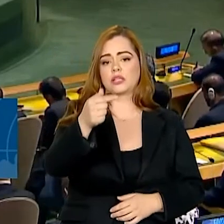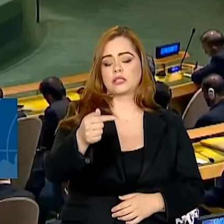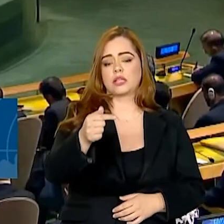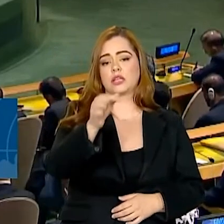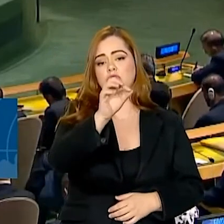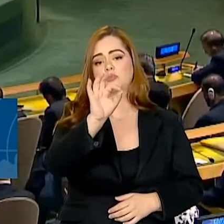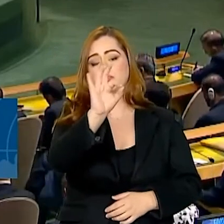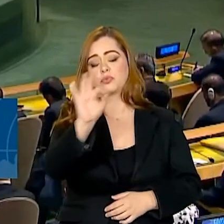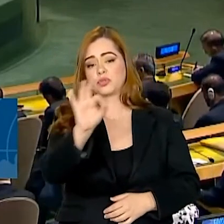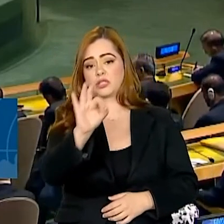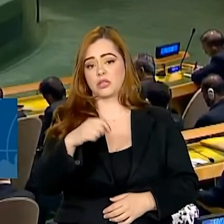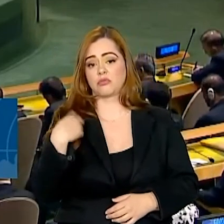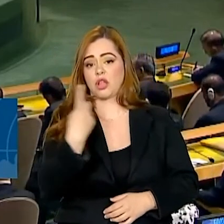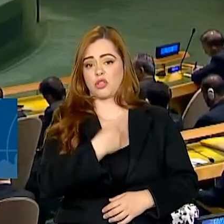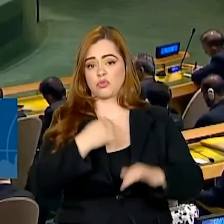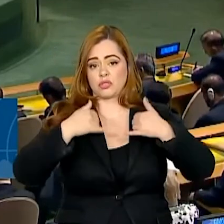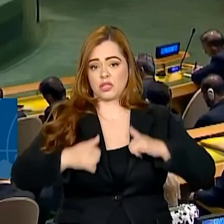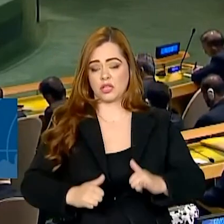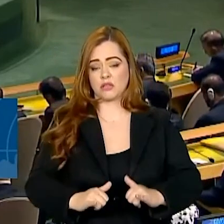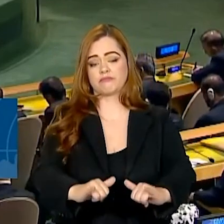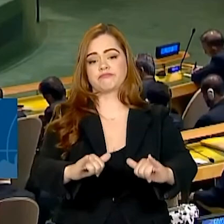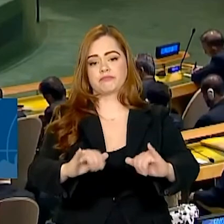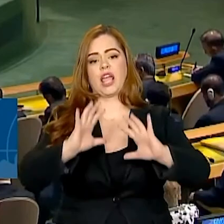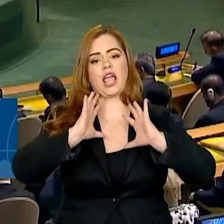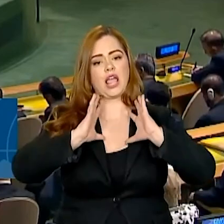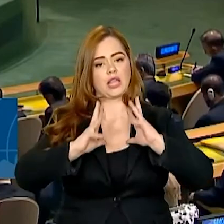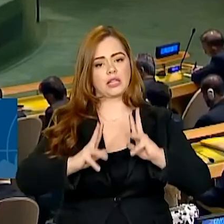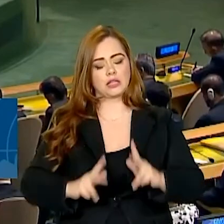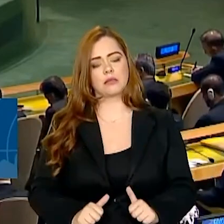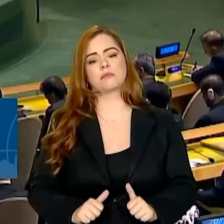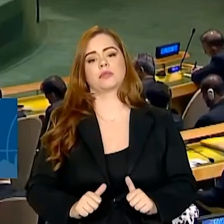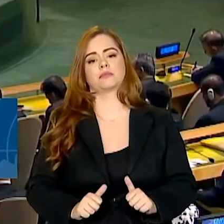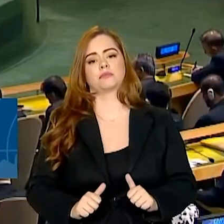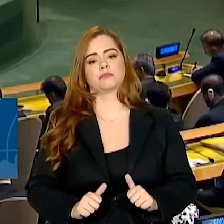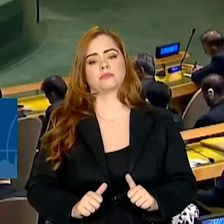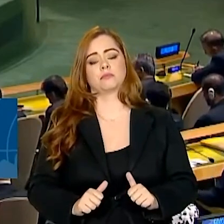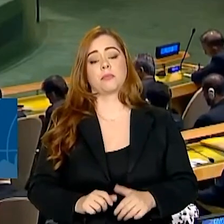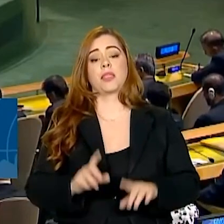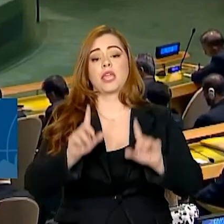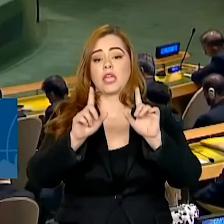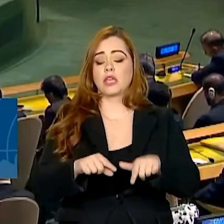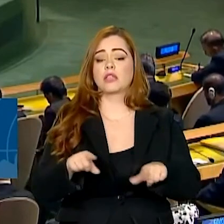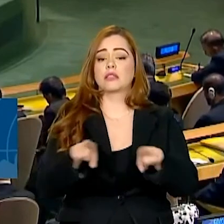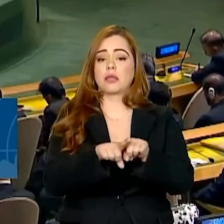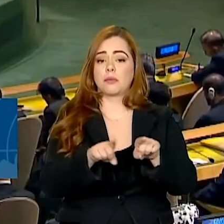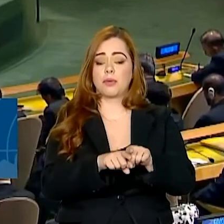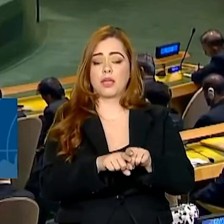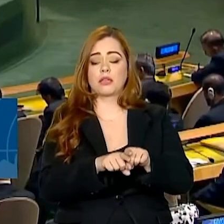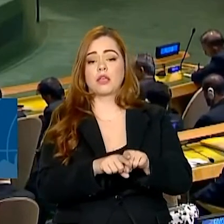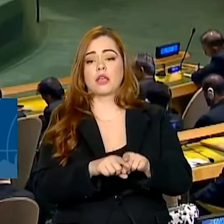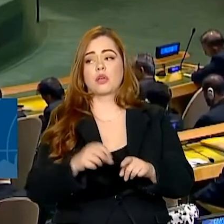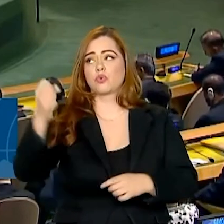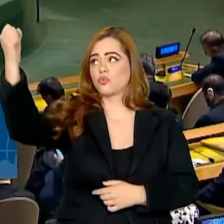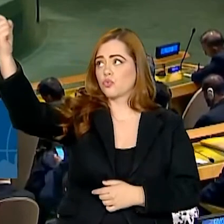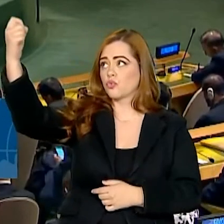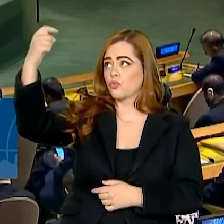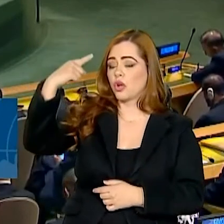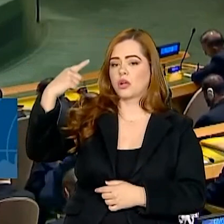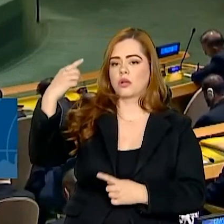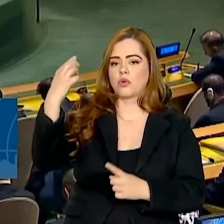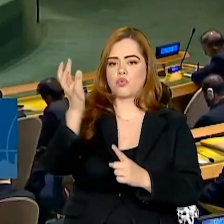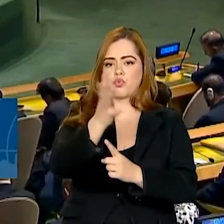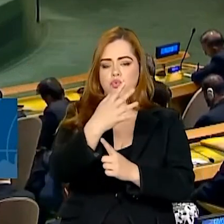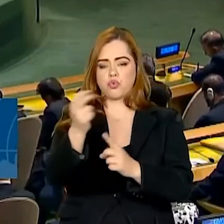87% da nossa energia elétrica provém de fontes limpas e renováveis. A geração de energia solar,